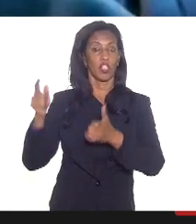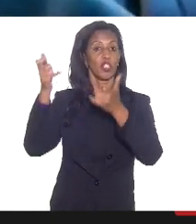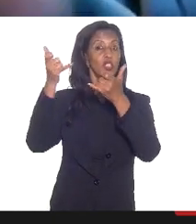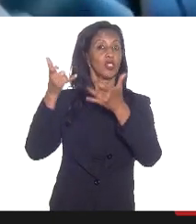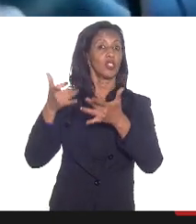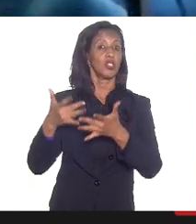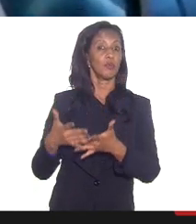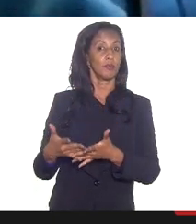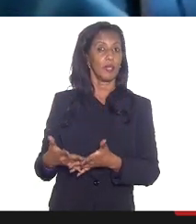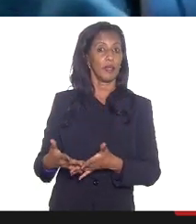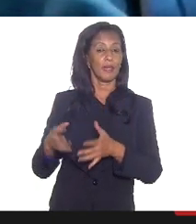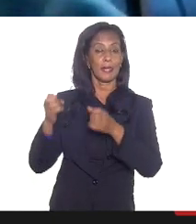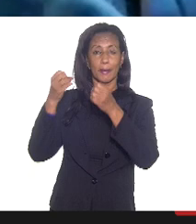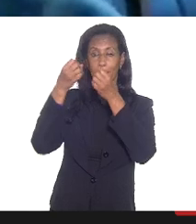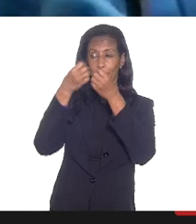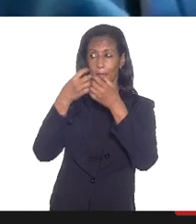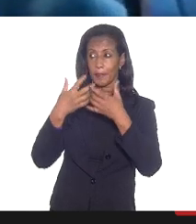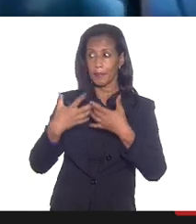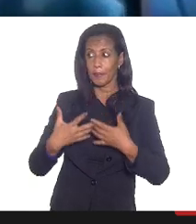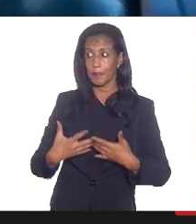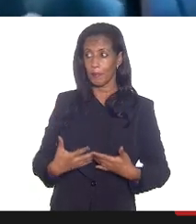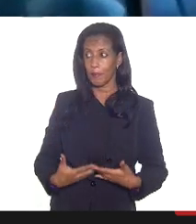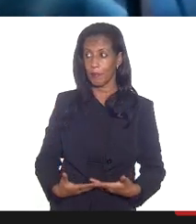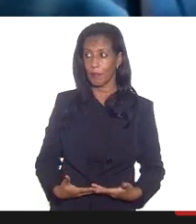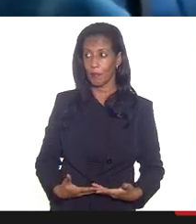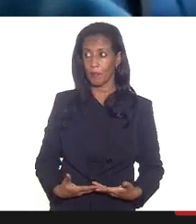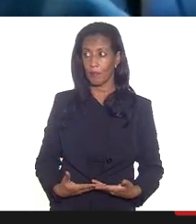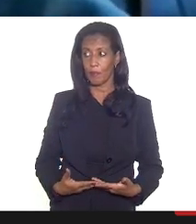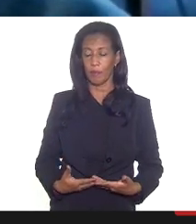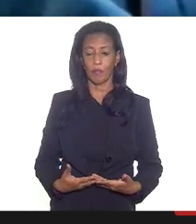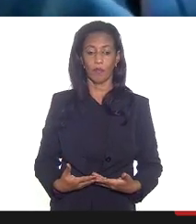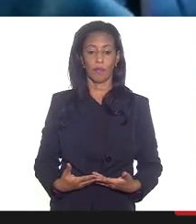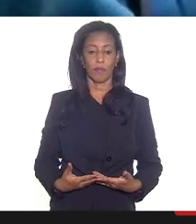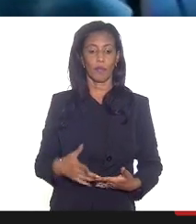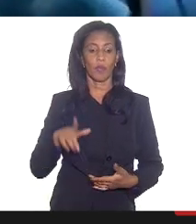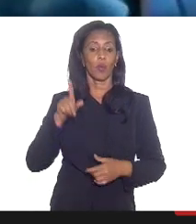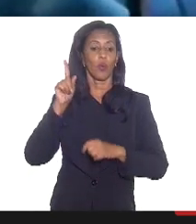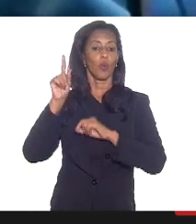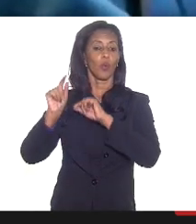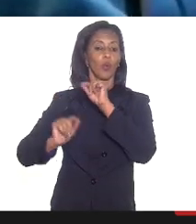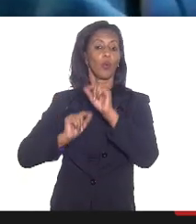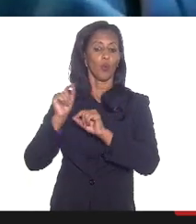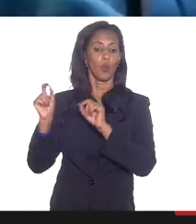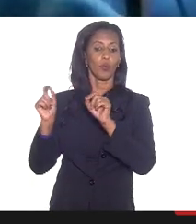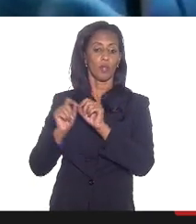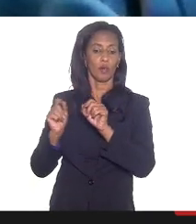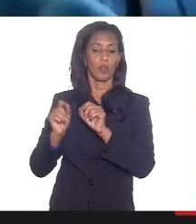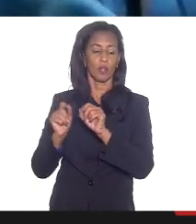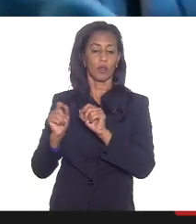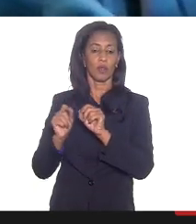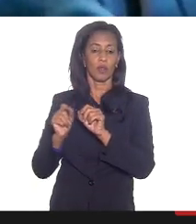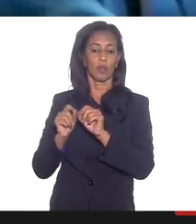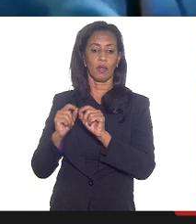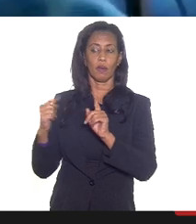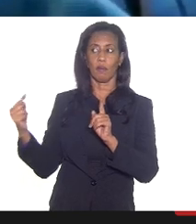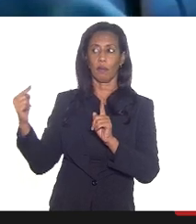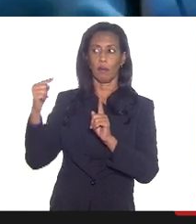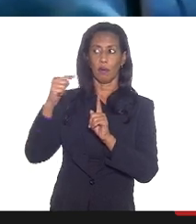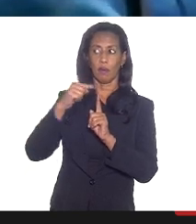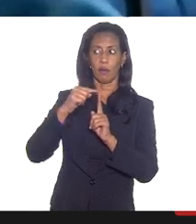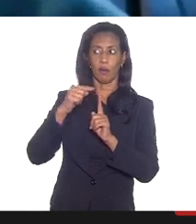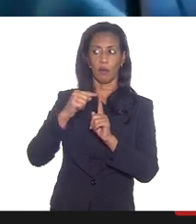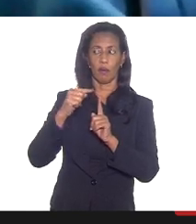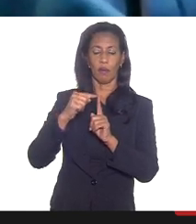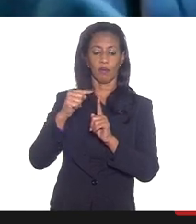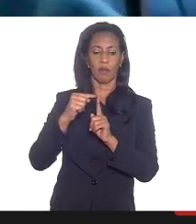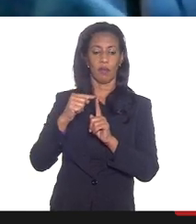explique detalhadamente o que fez para cumprir cada uma dessas metas, ponto